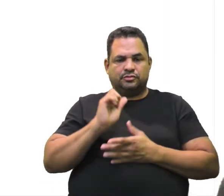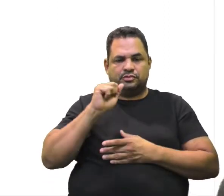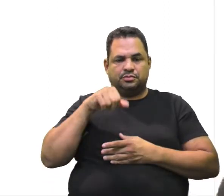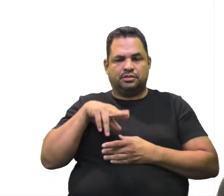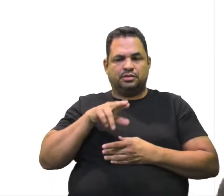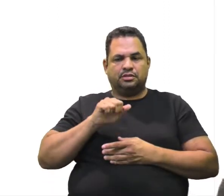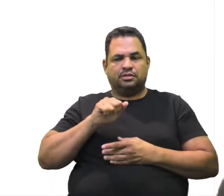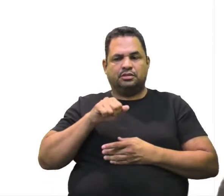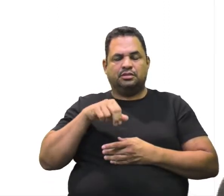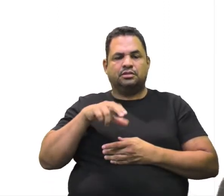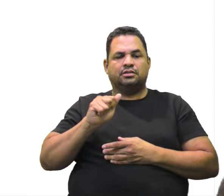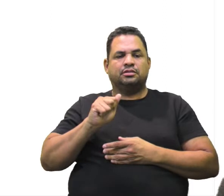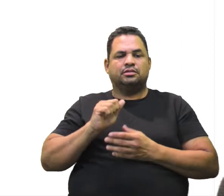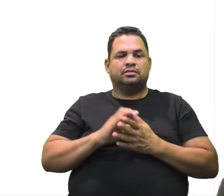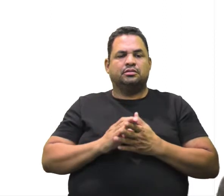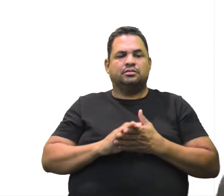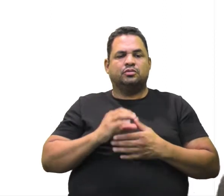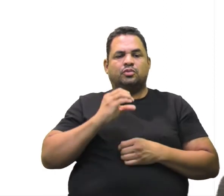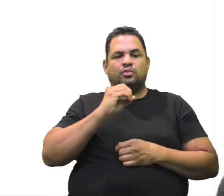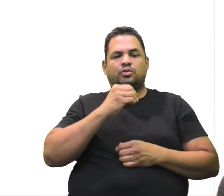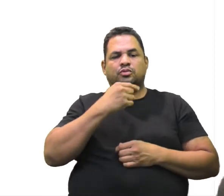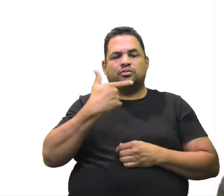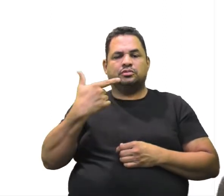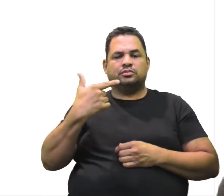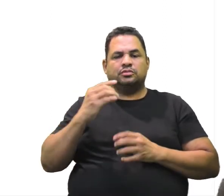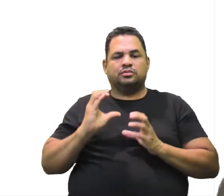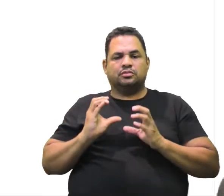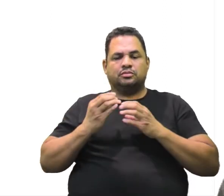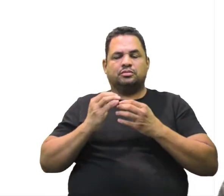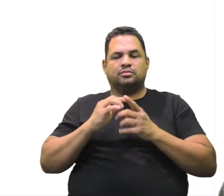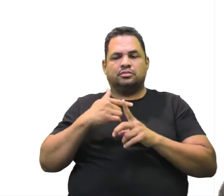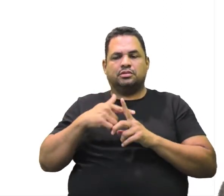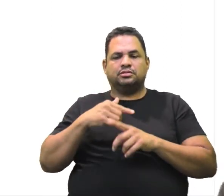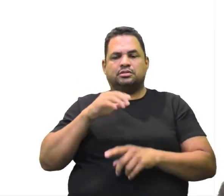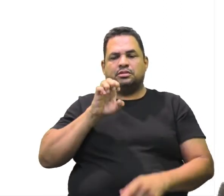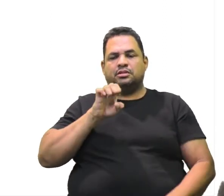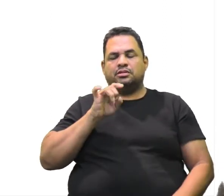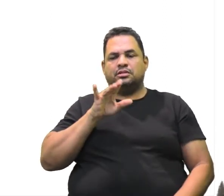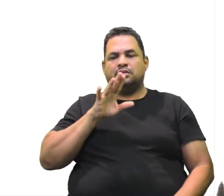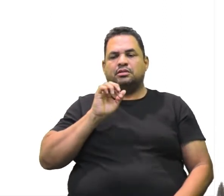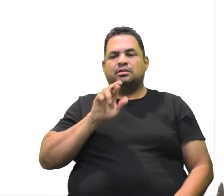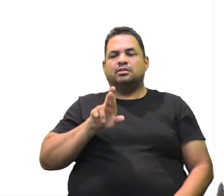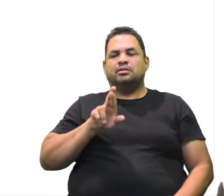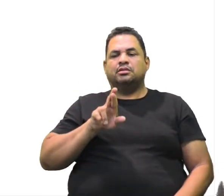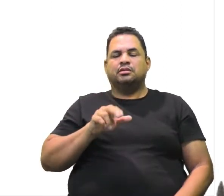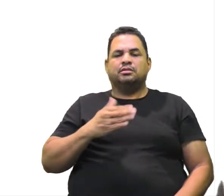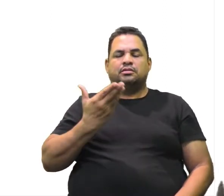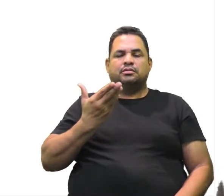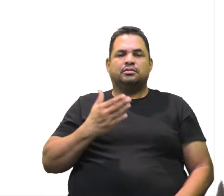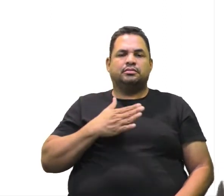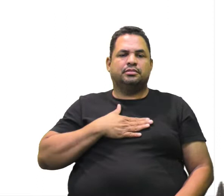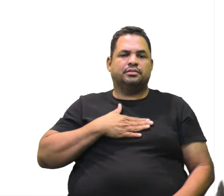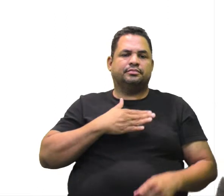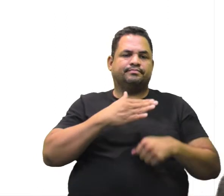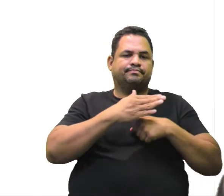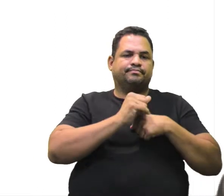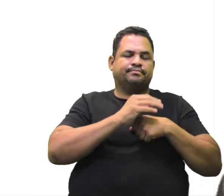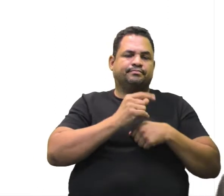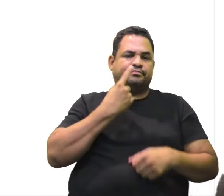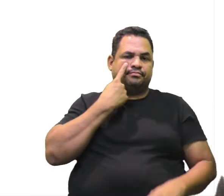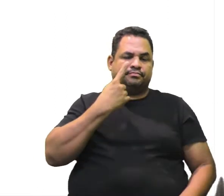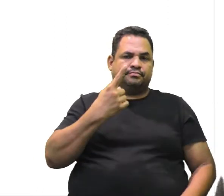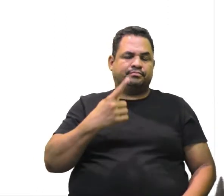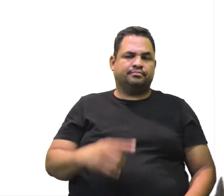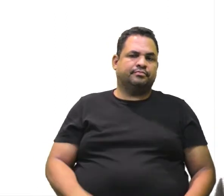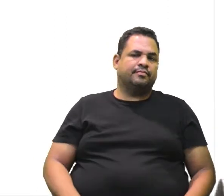grupamento amina ou com o oxigênio do grupamento hétero. Meu caro aluno, vocês